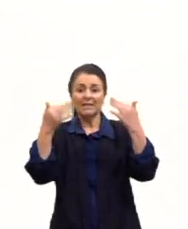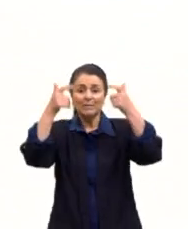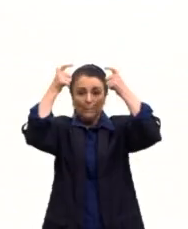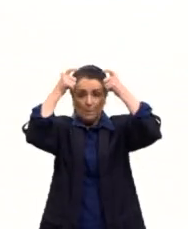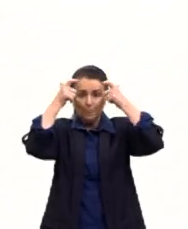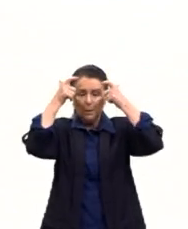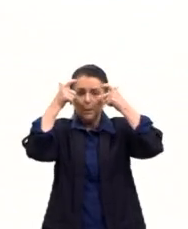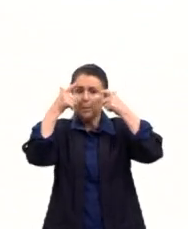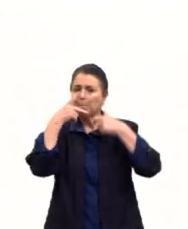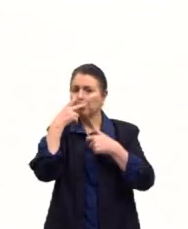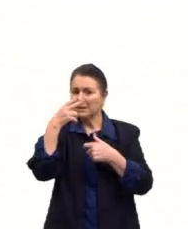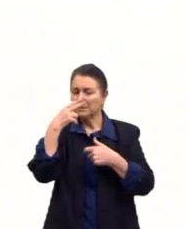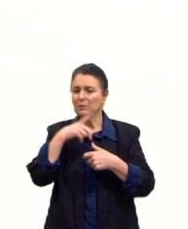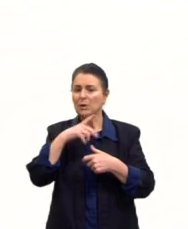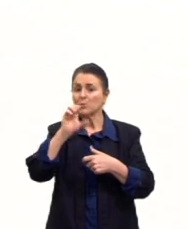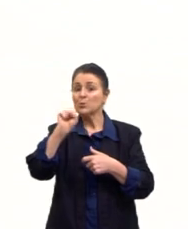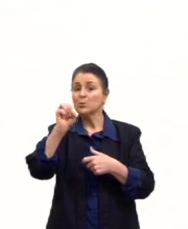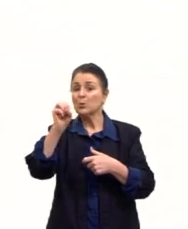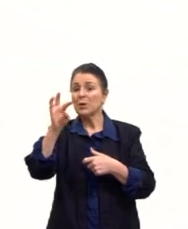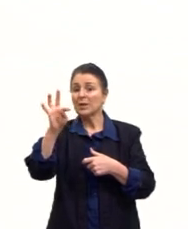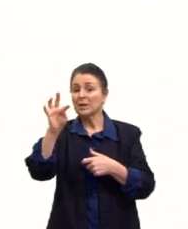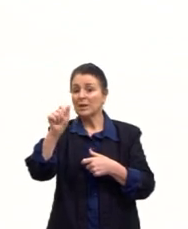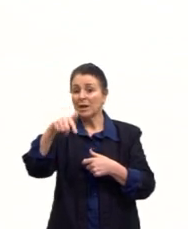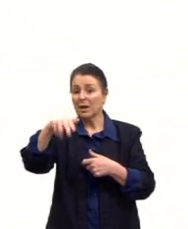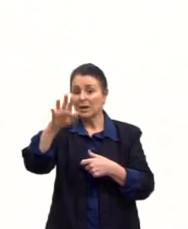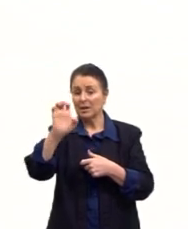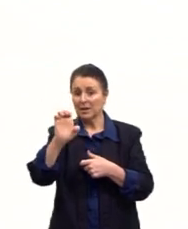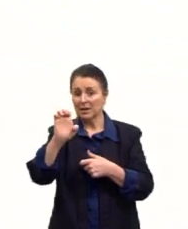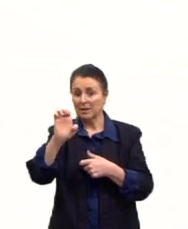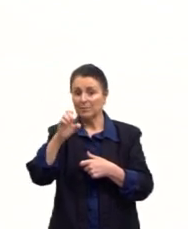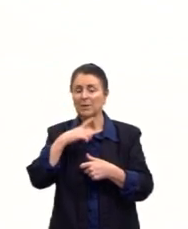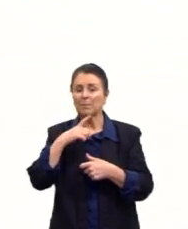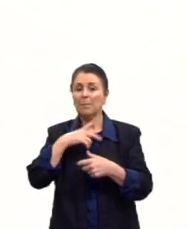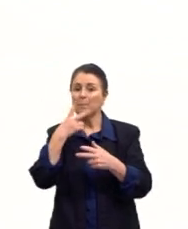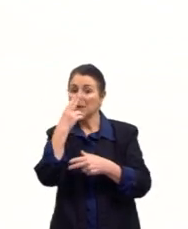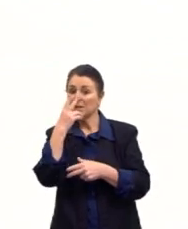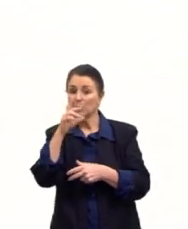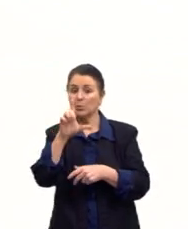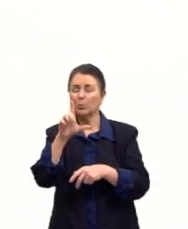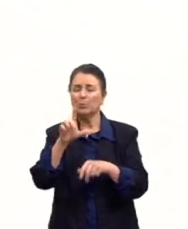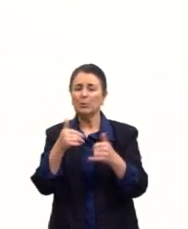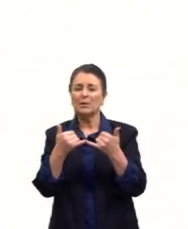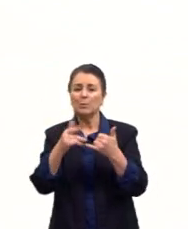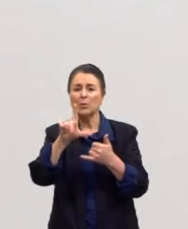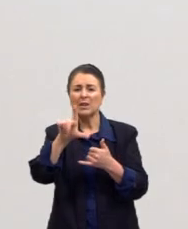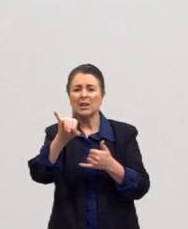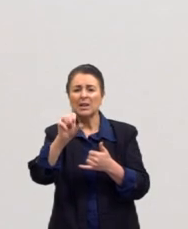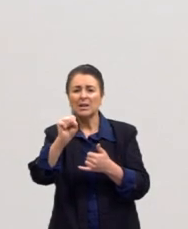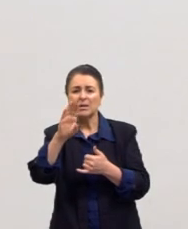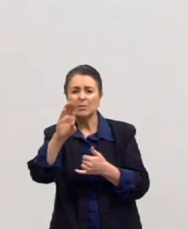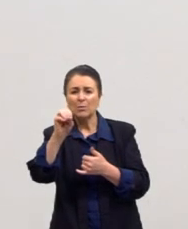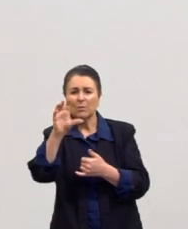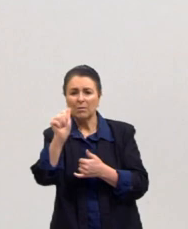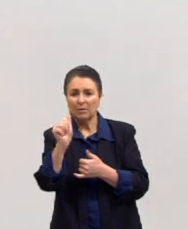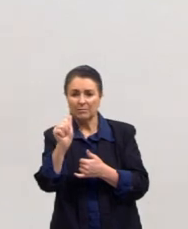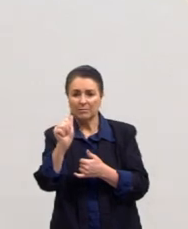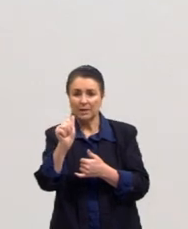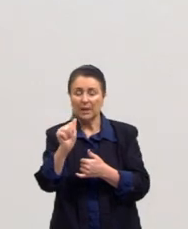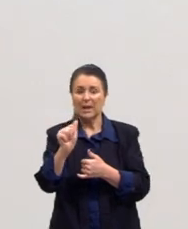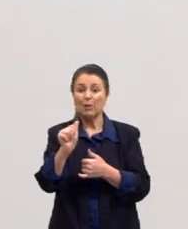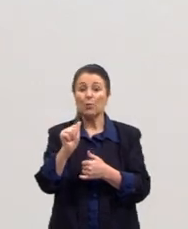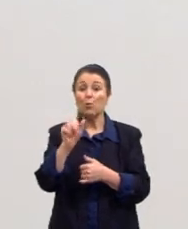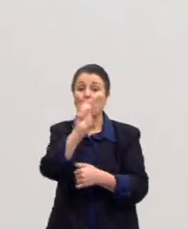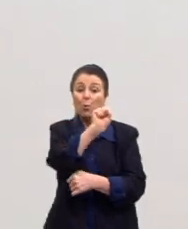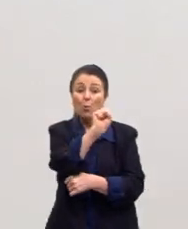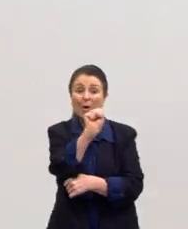mais parecido com aquele sotaque que nós temos né Lisboa que nem o próprio fala né